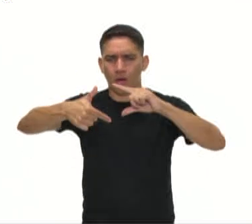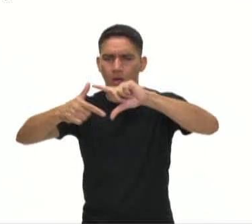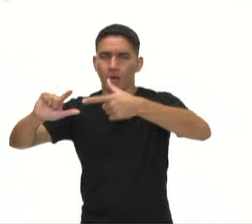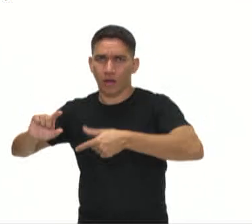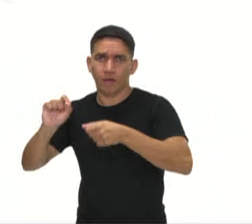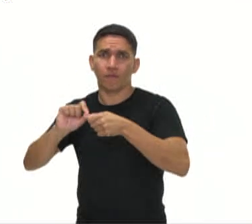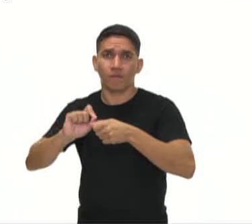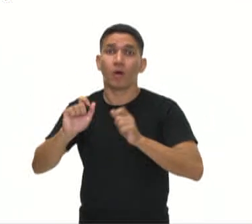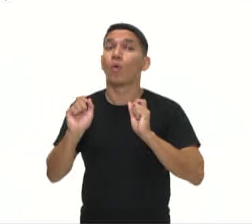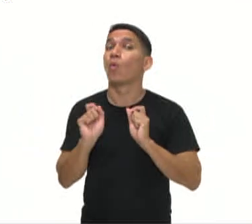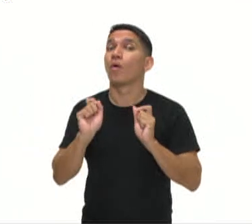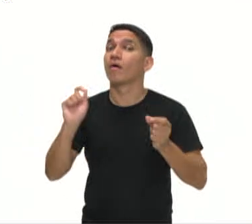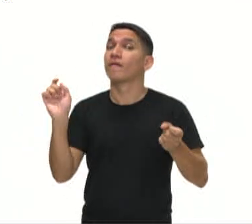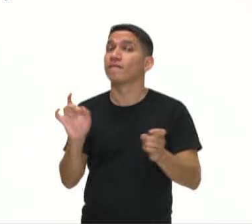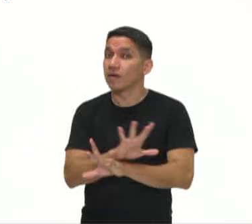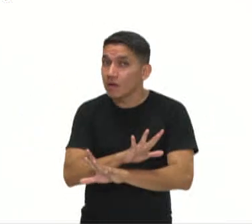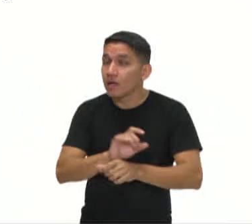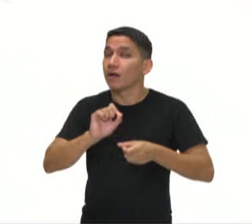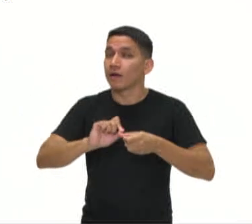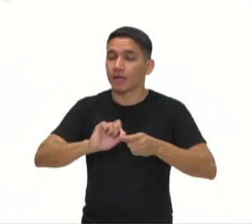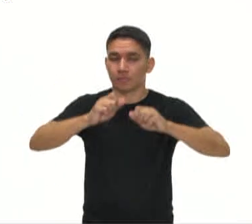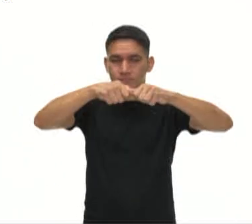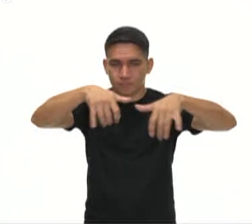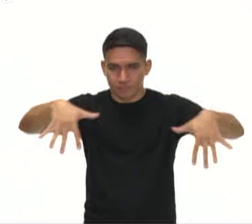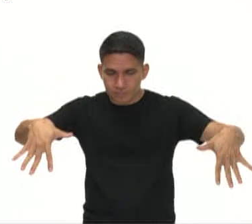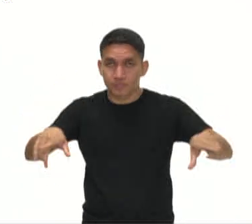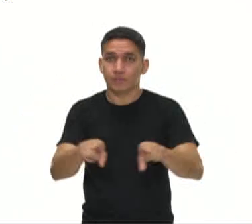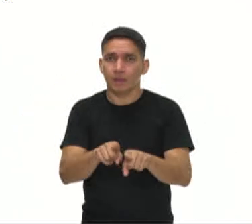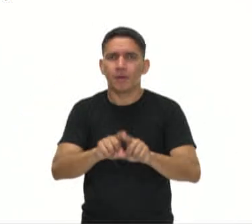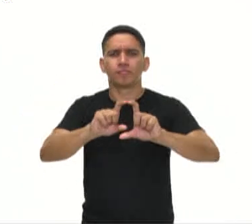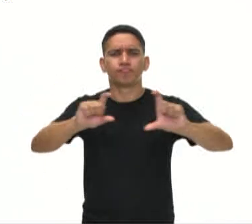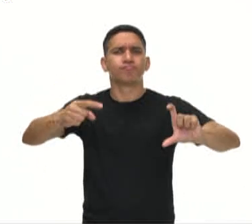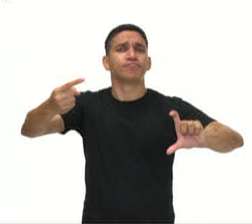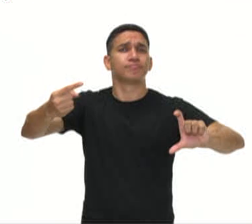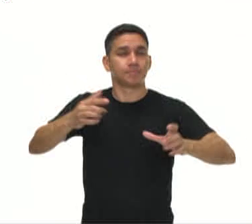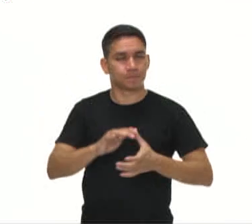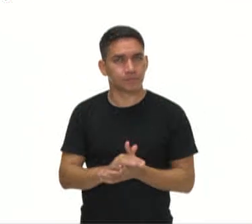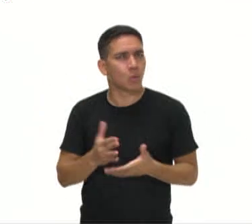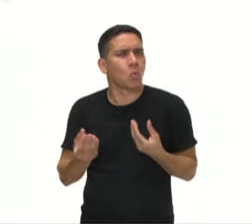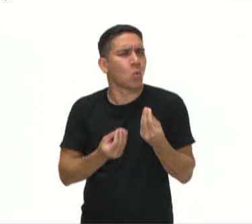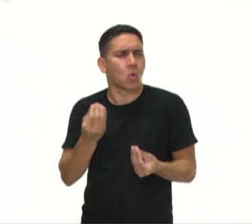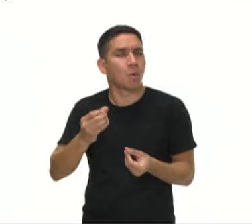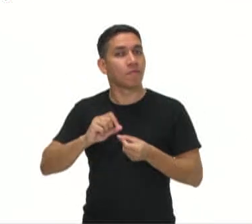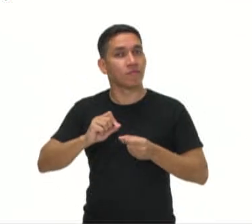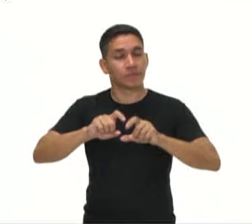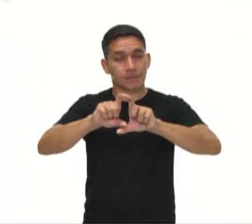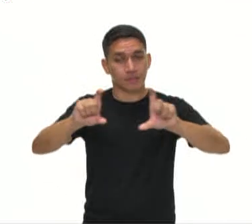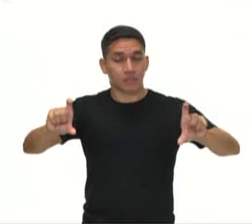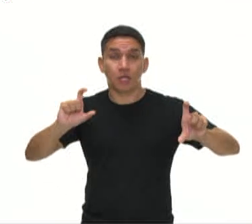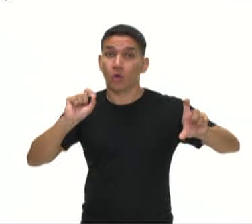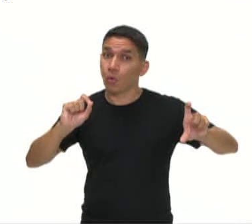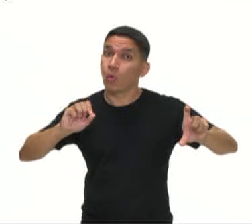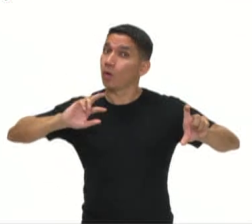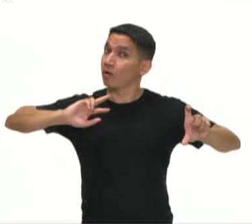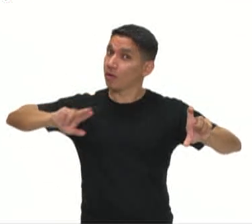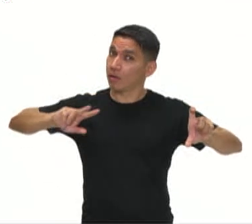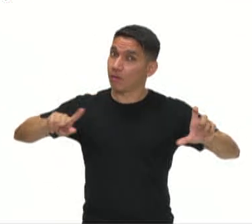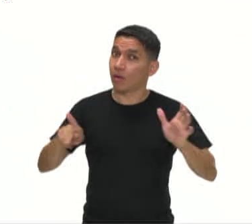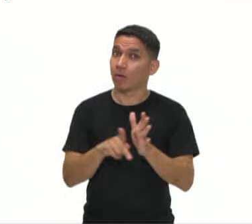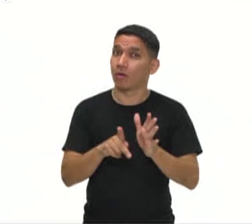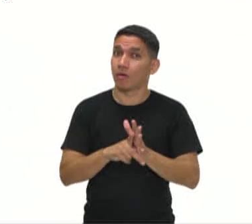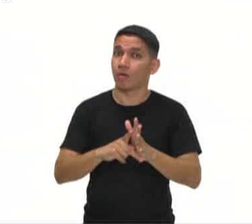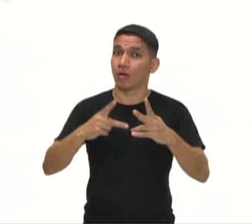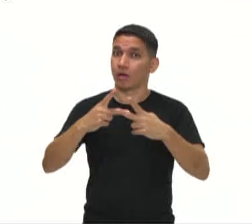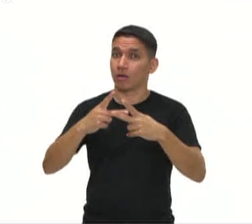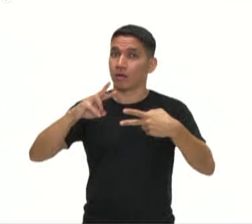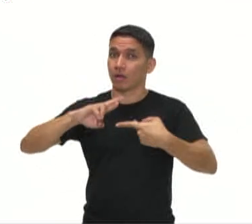fatorando o trinômio e daí resolvendo a equação no primeiro grau. Vejamos como resolver equações que não representam trinômios